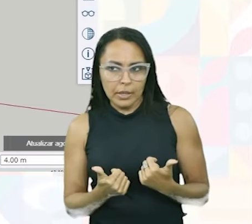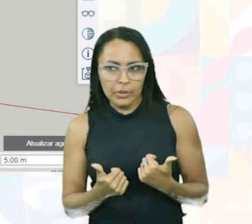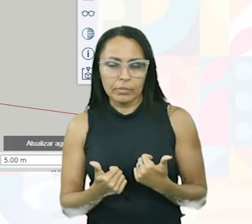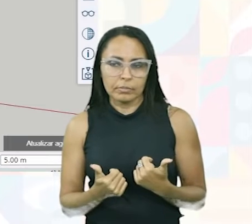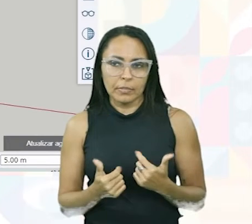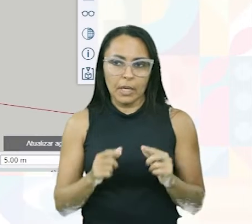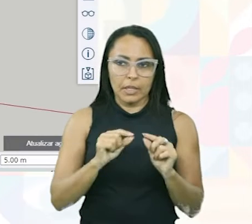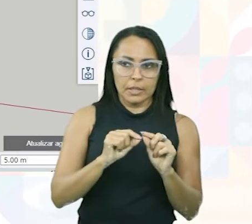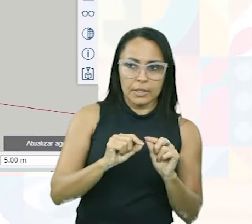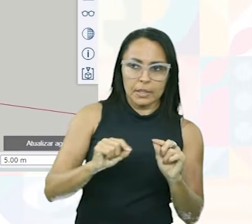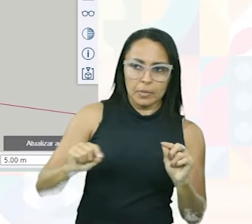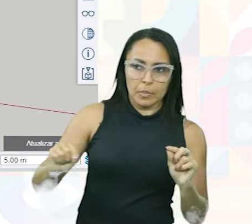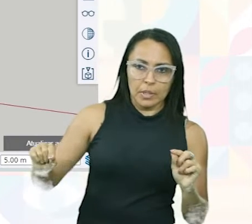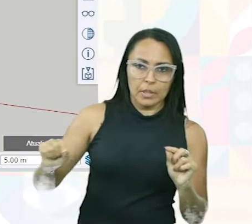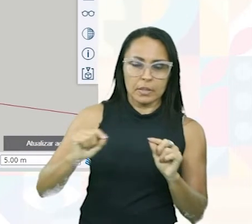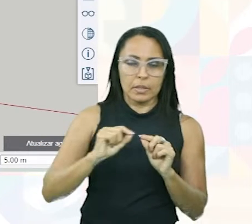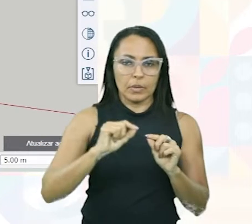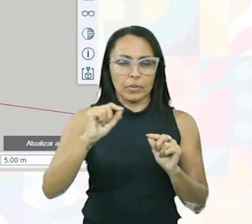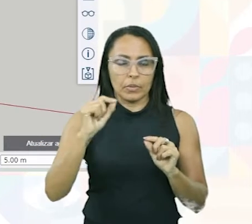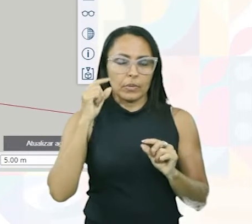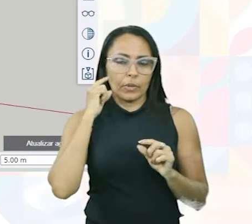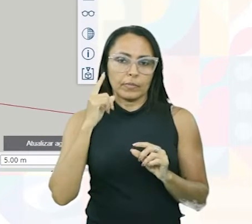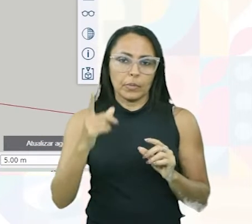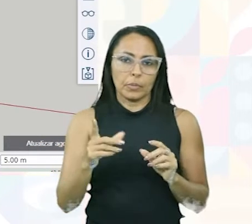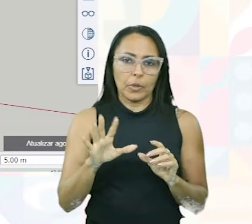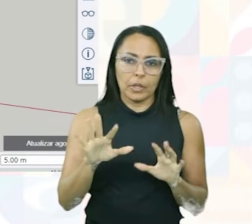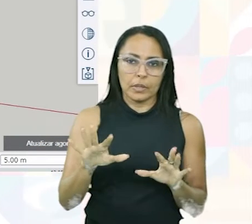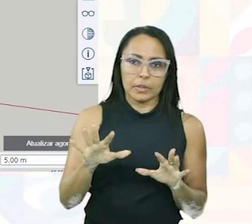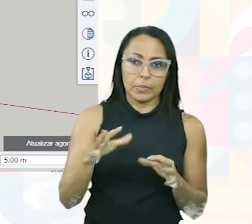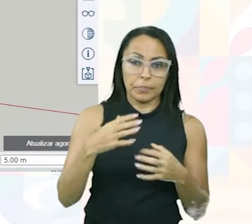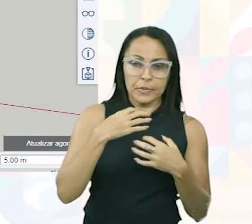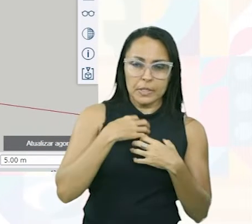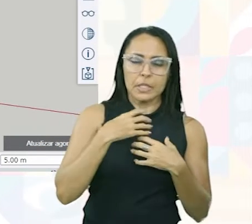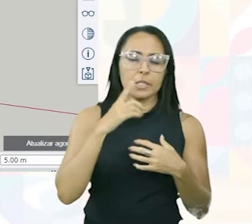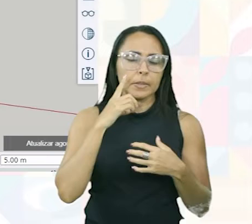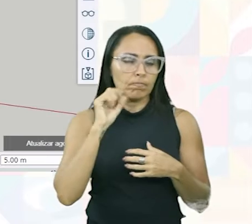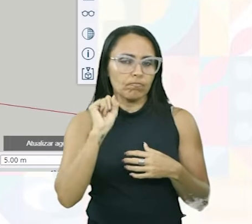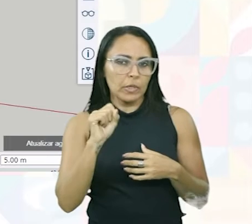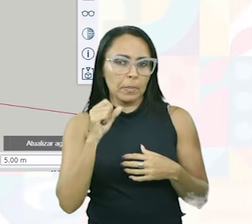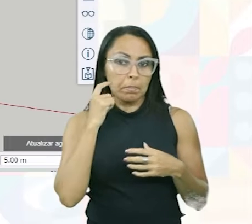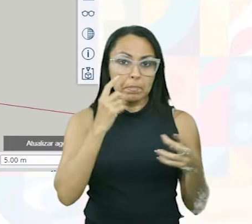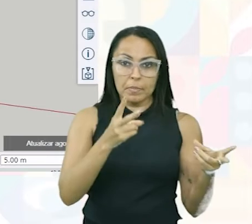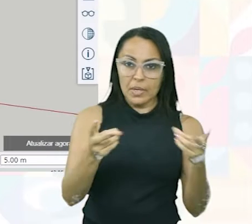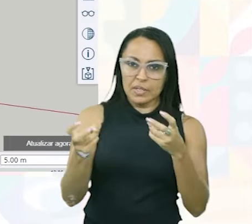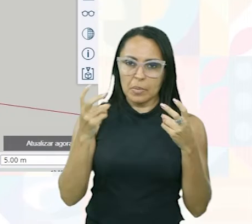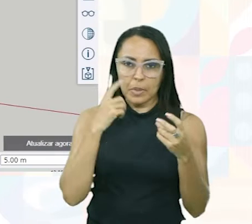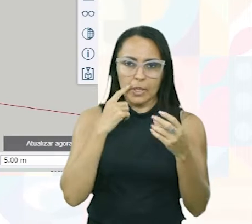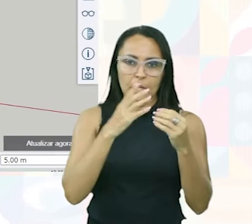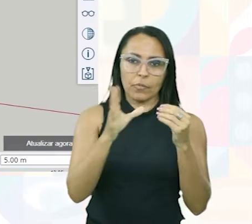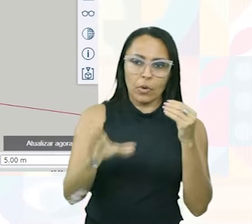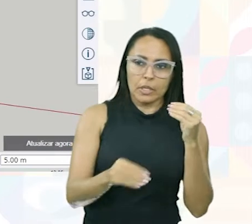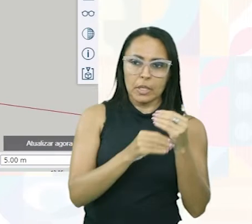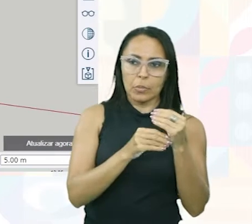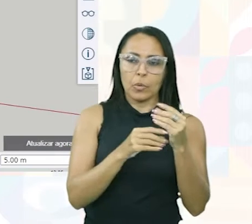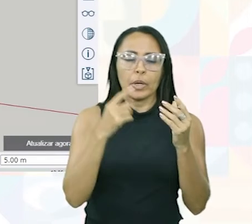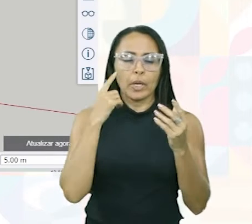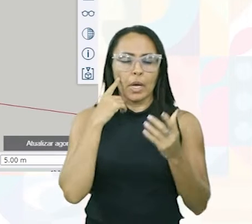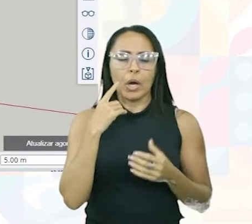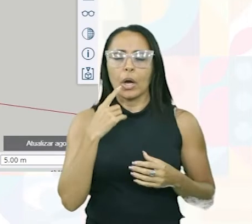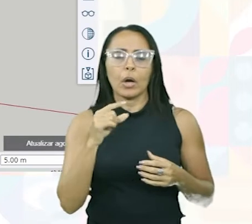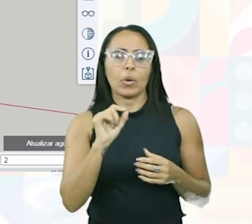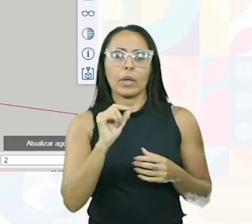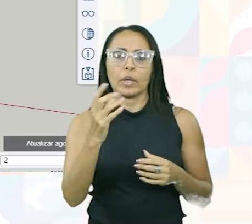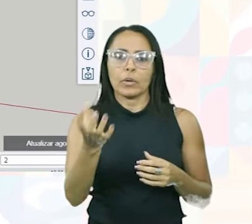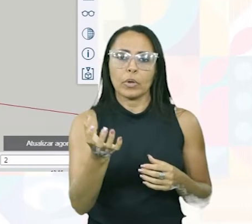dimensão. Então, ó, novamente eu vou colocar aqui para esse sentido e vou atribuir no teclado qual é a medida que eu quero. Vou